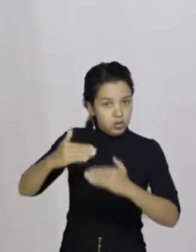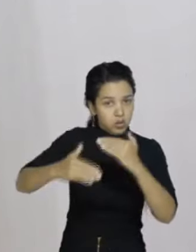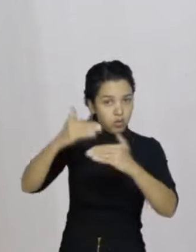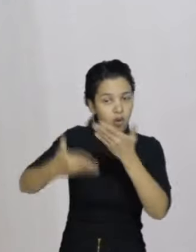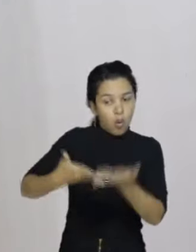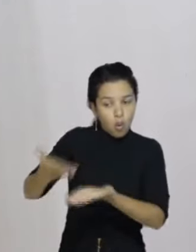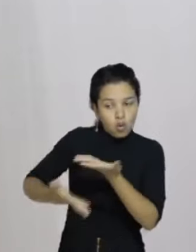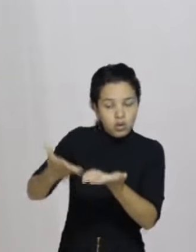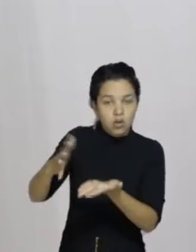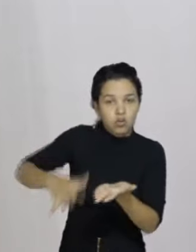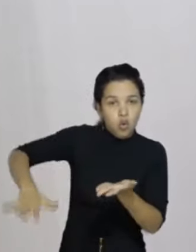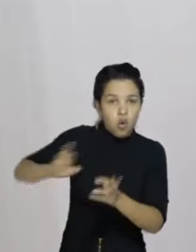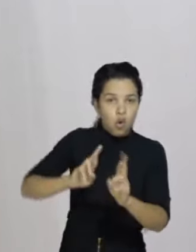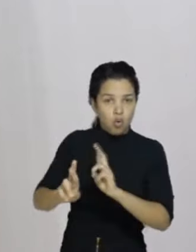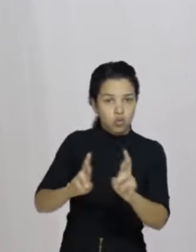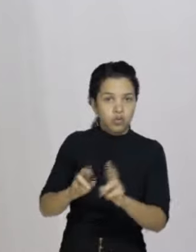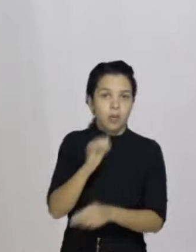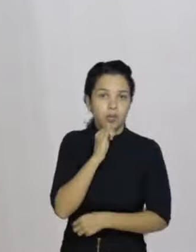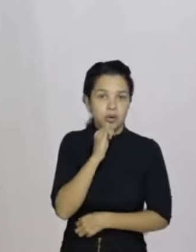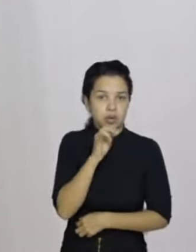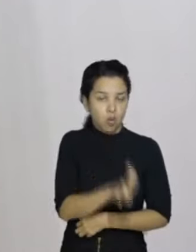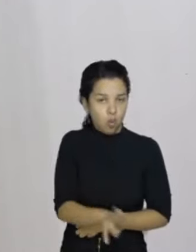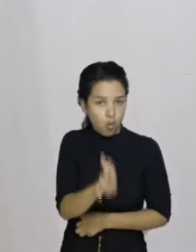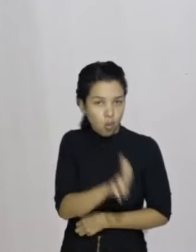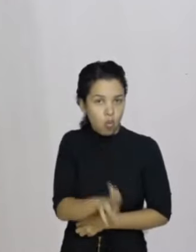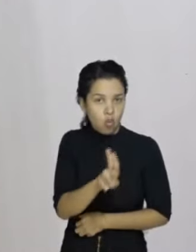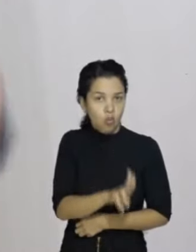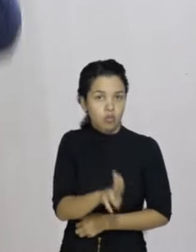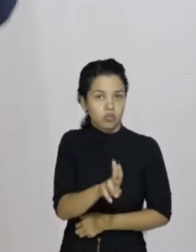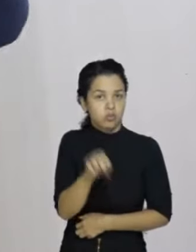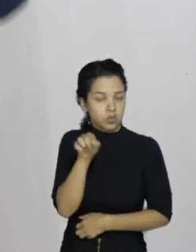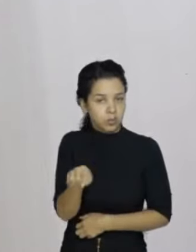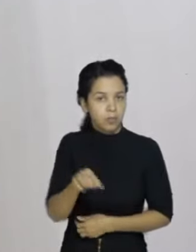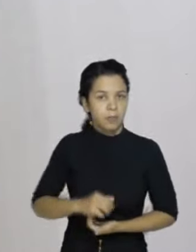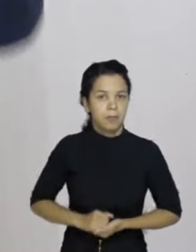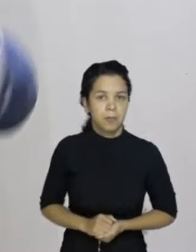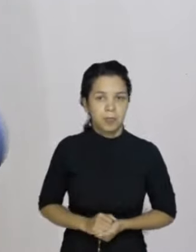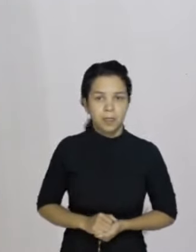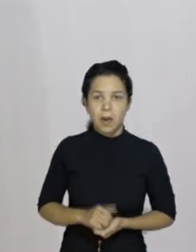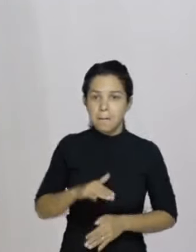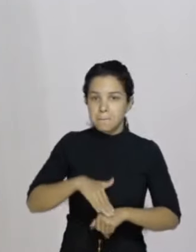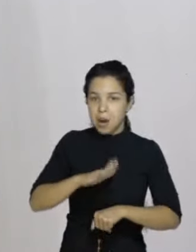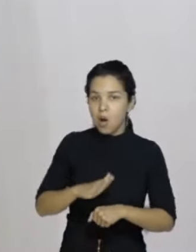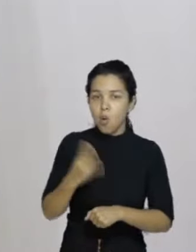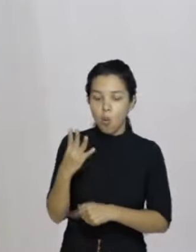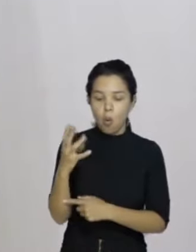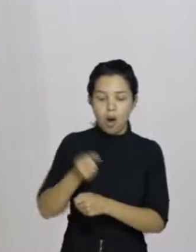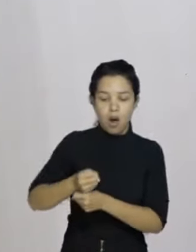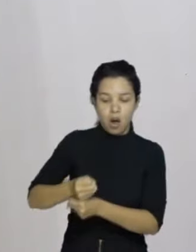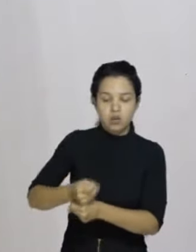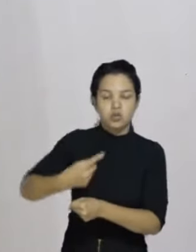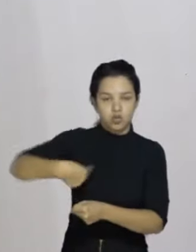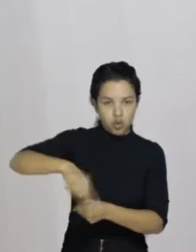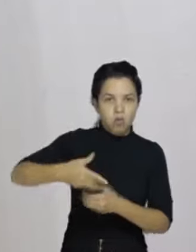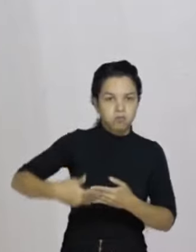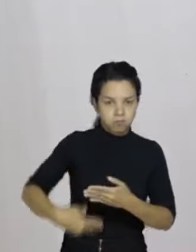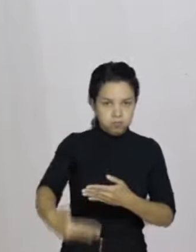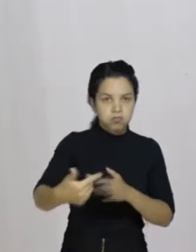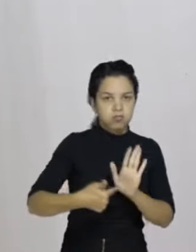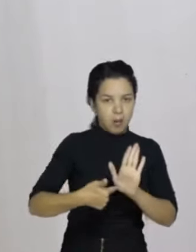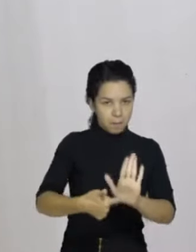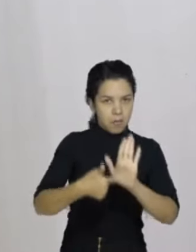cuidar de todas as nossas rodovias por exemplo usando esse ponto especificamente e mais ao longo desses quatro anos nós com certeza iremos